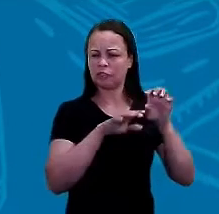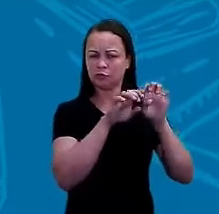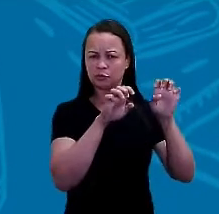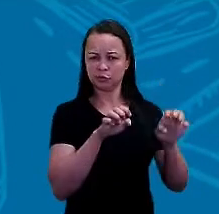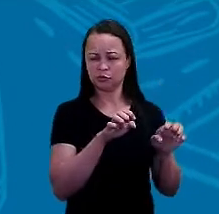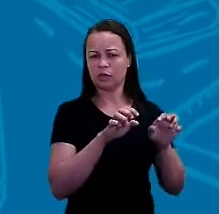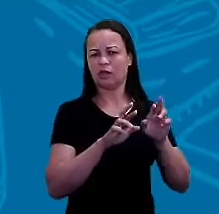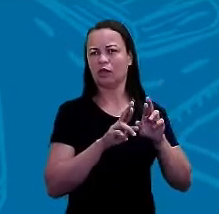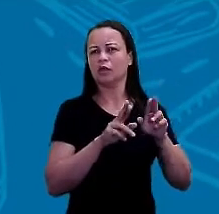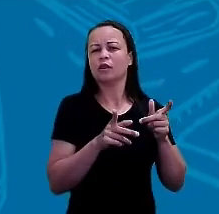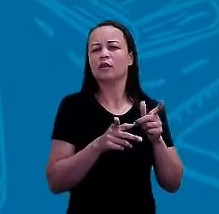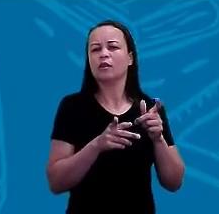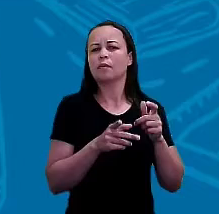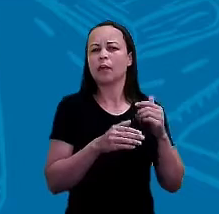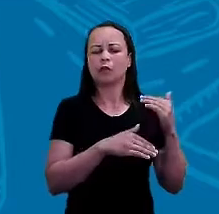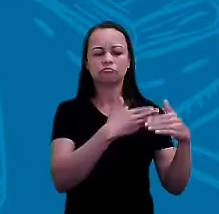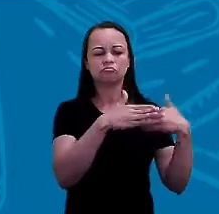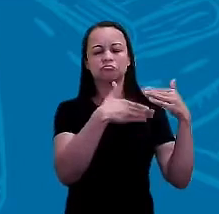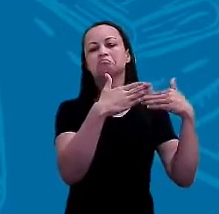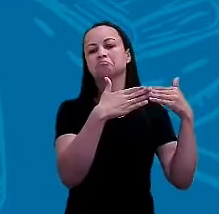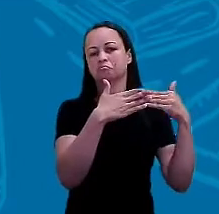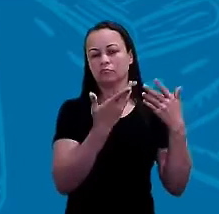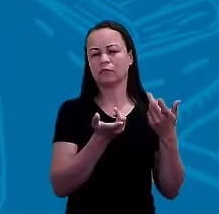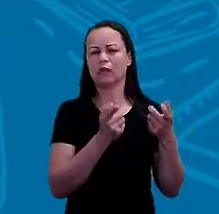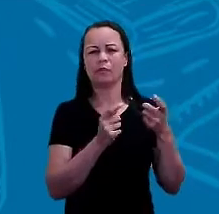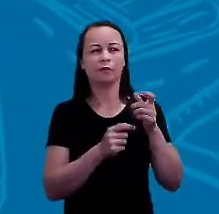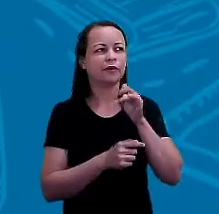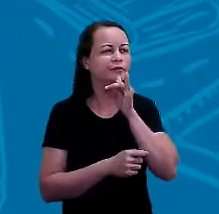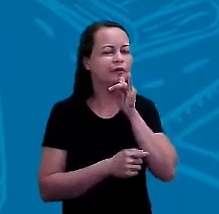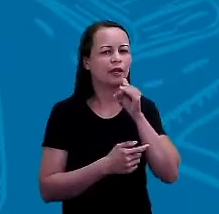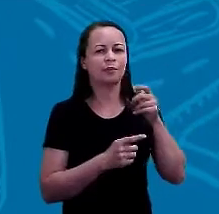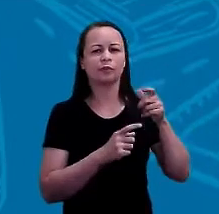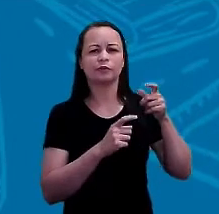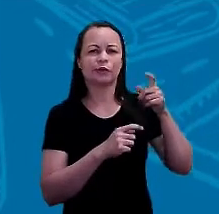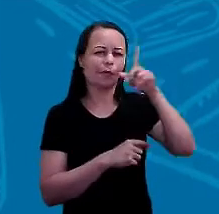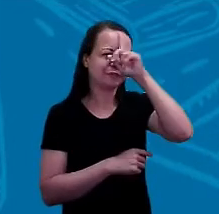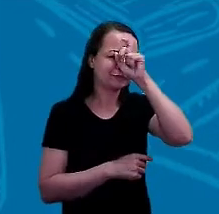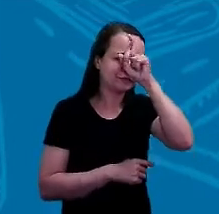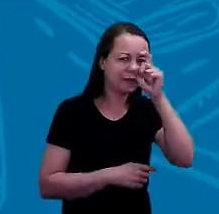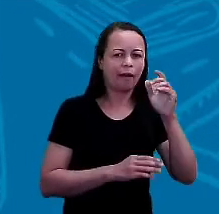dizer, bem construída, hospitais,